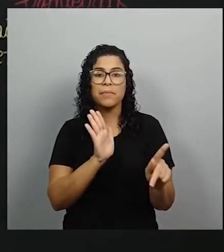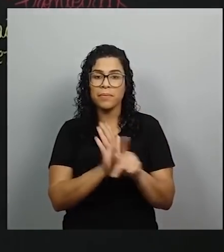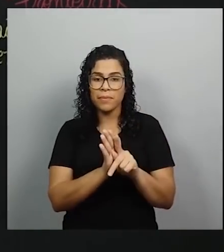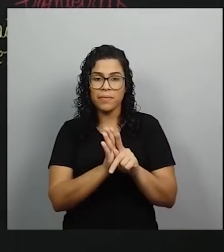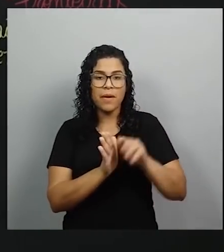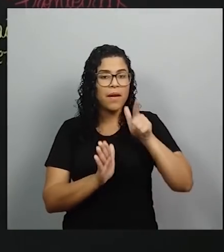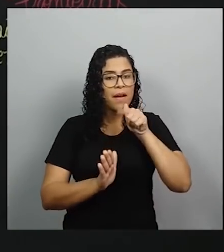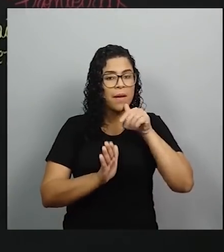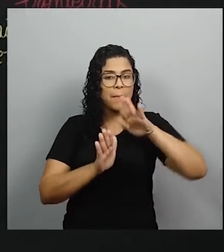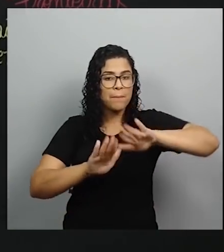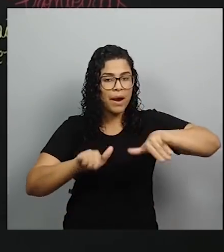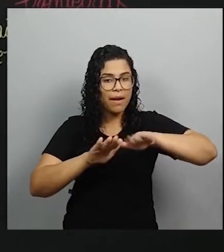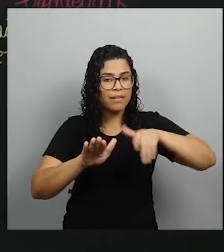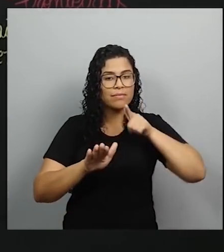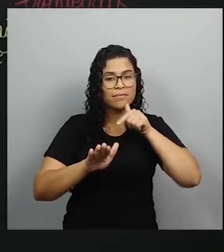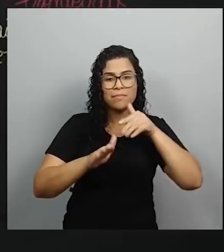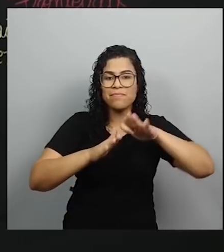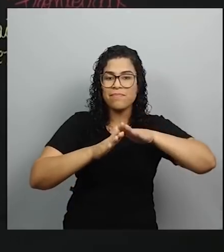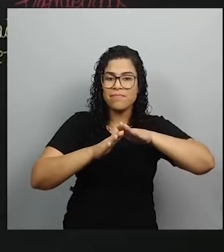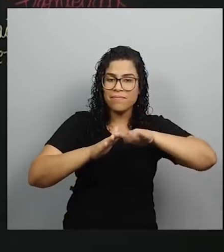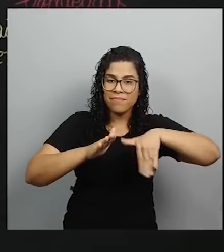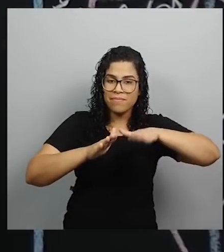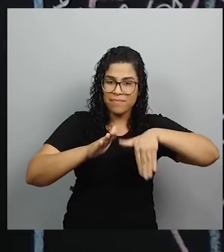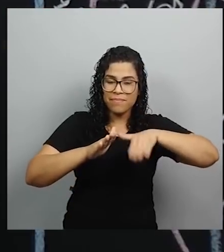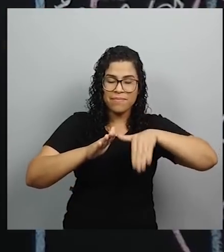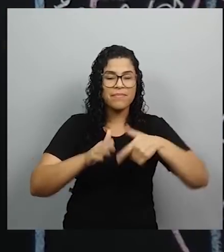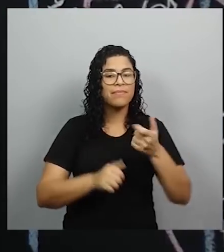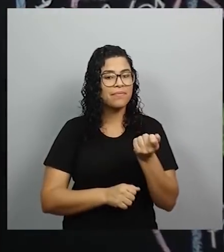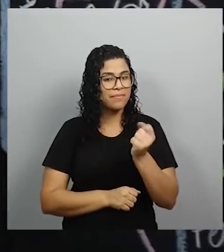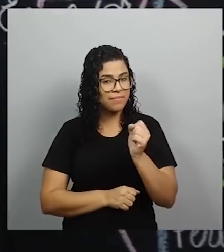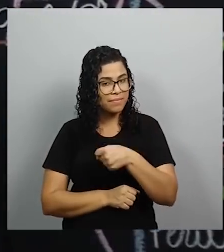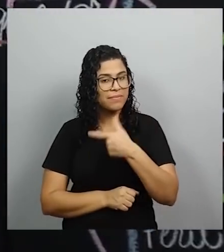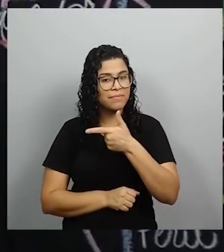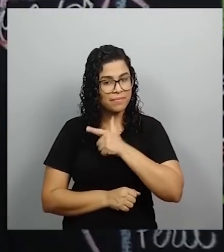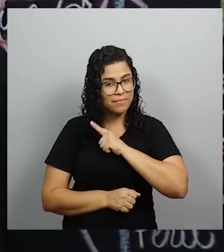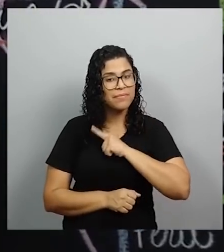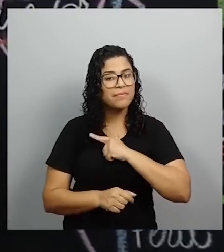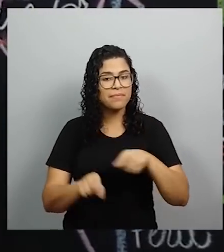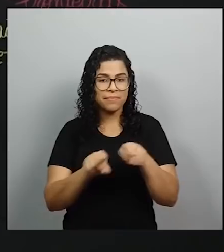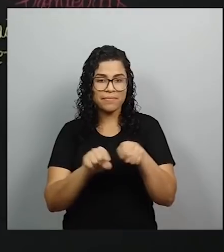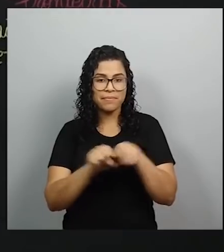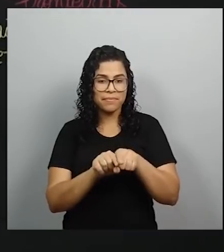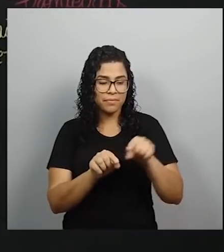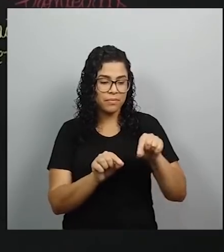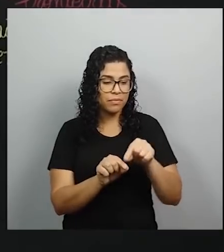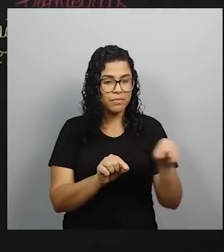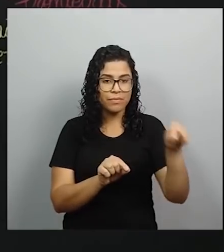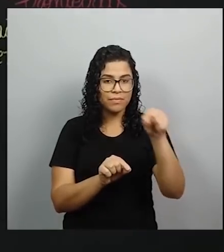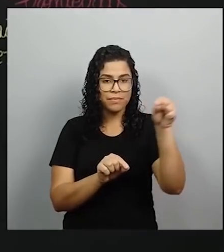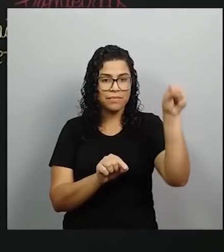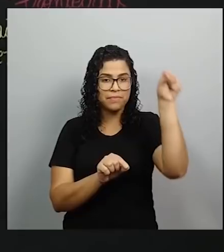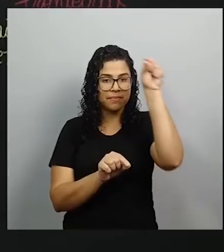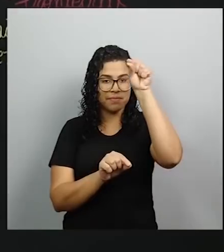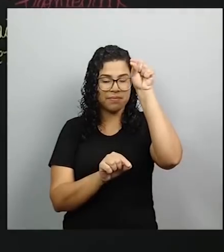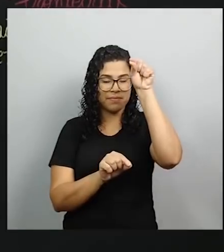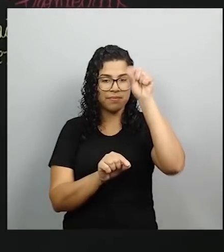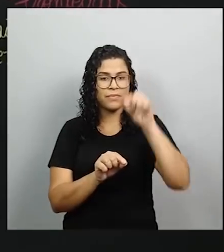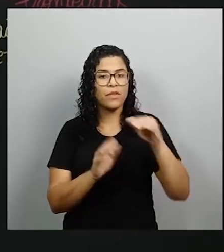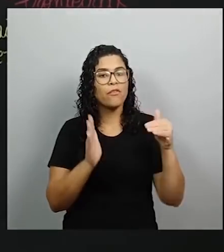de ser o mar brasileiro para ser mar de outro território. Então nós temos a linha também aqui, ó, de